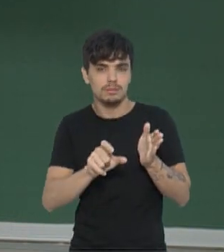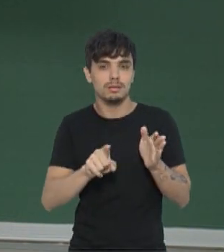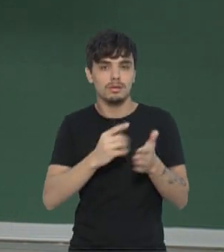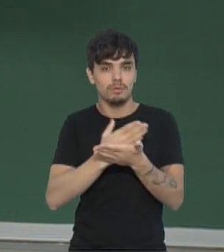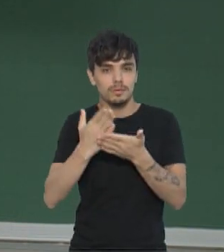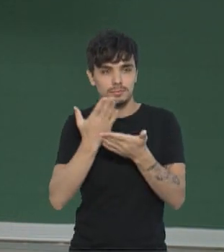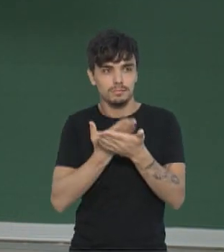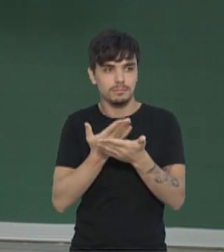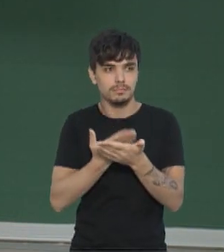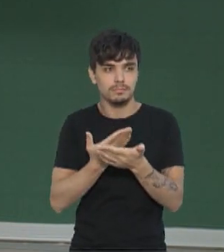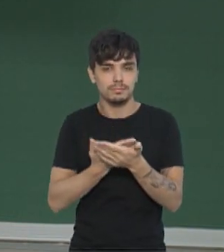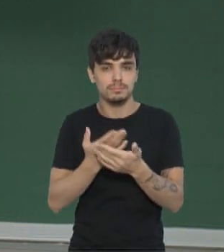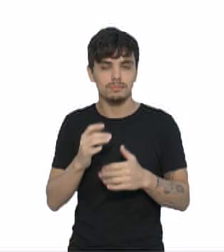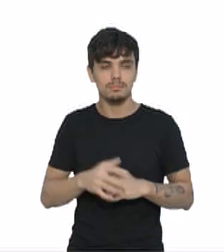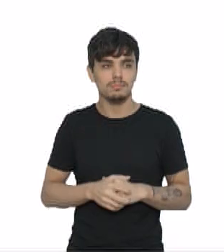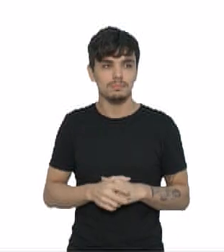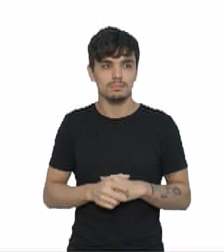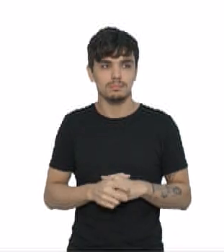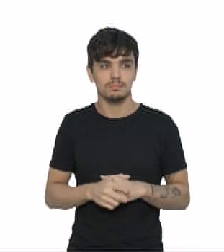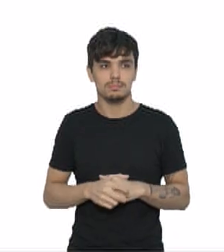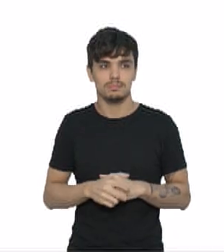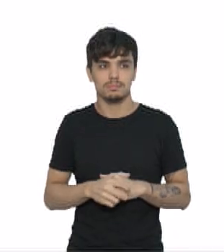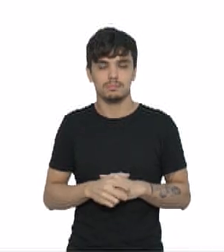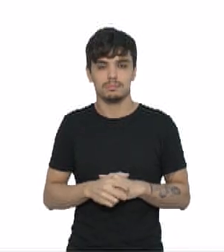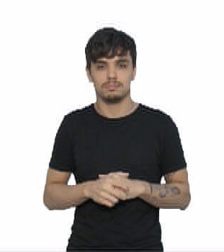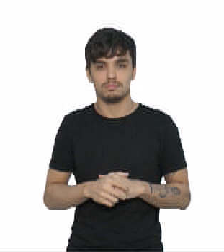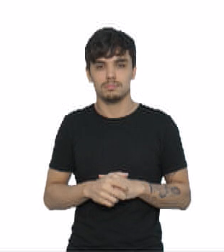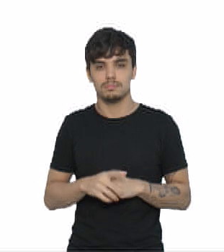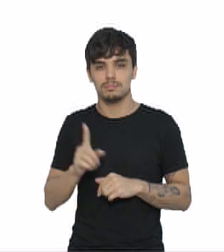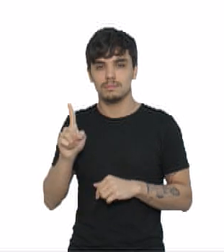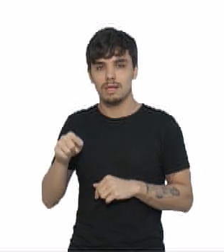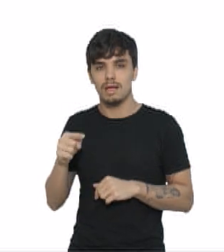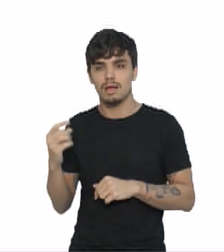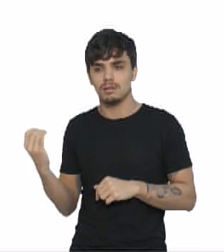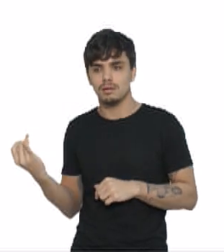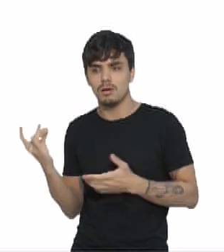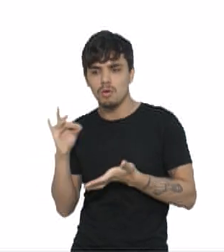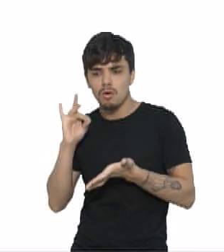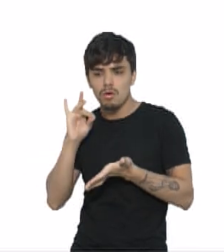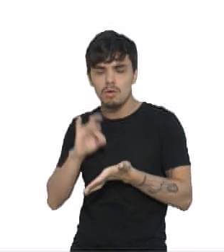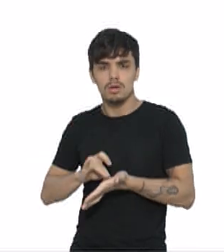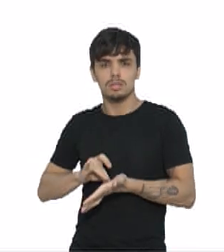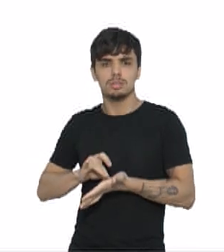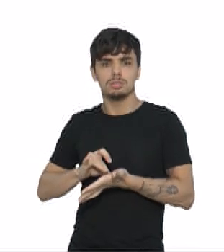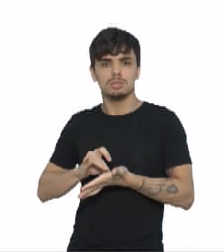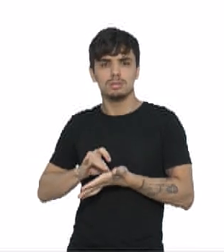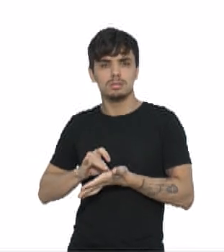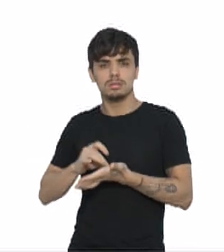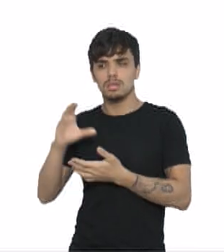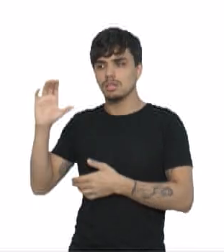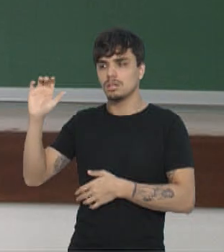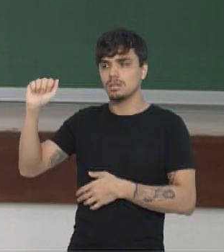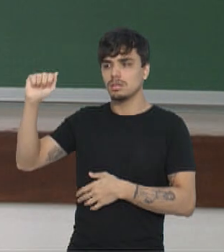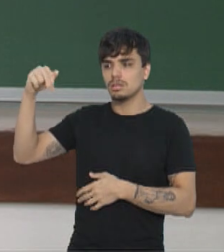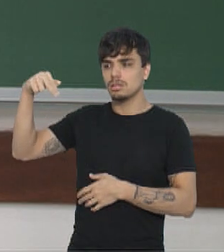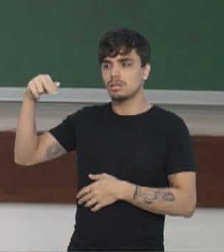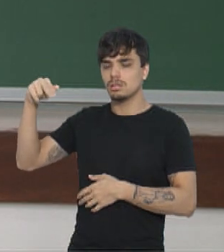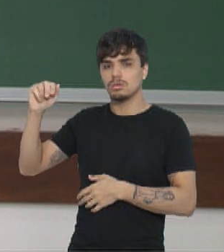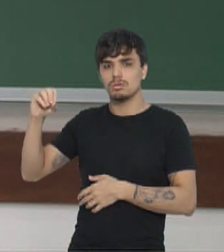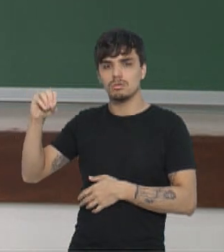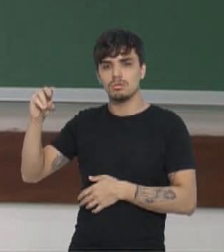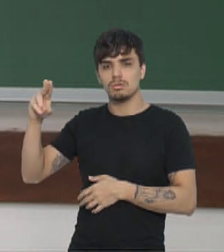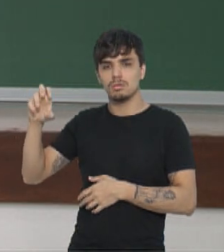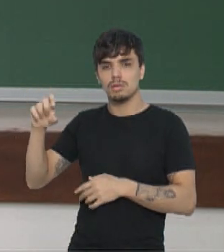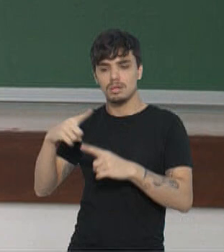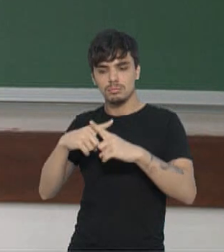estudar. É considerado um cânone para a revolução científica. O que significa ser um